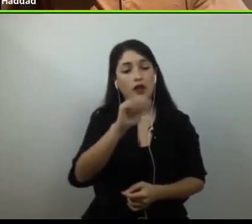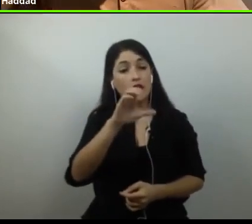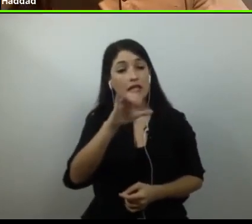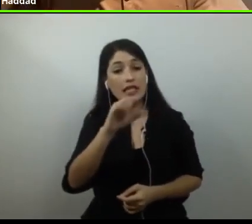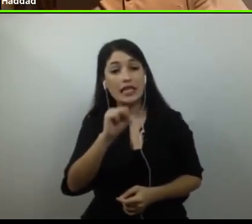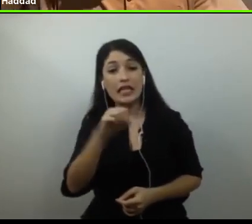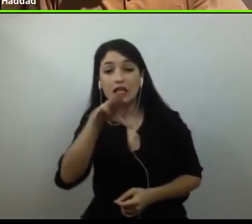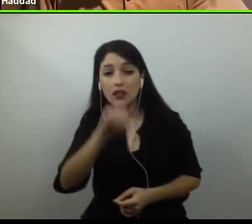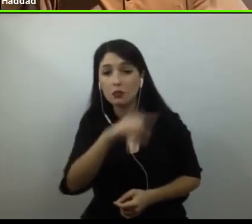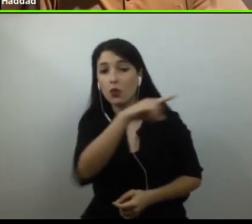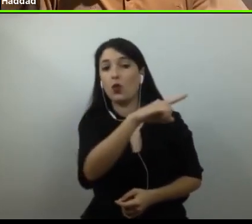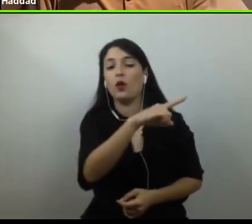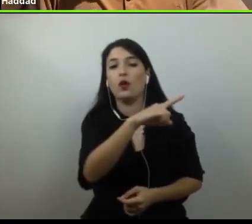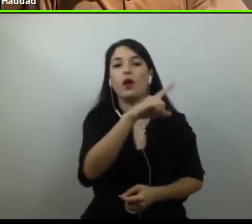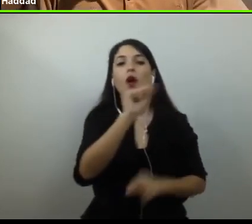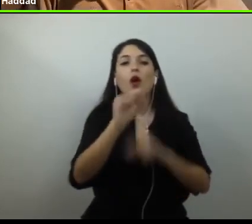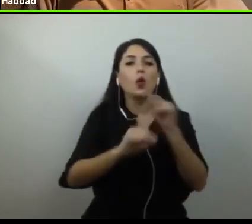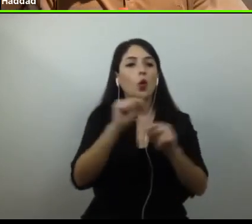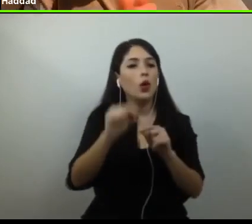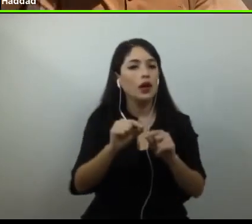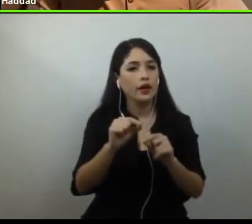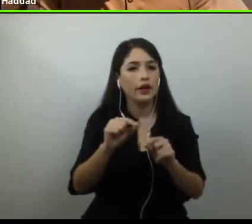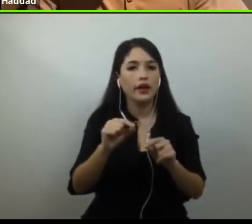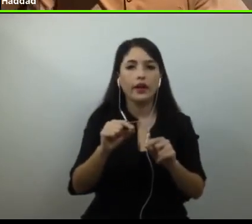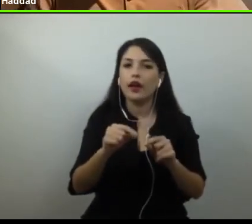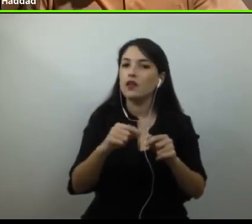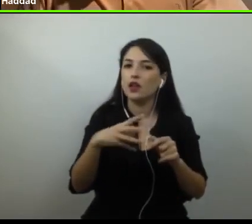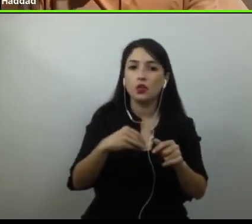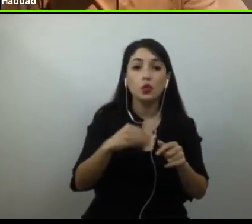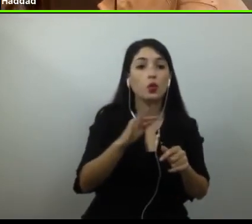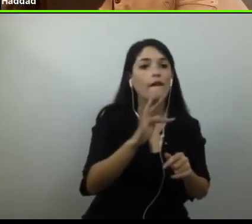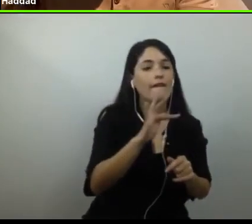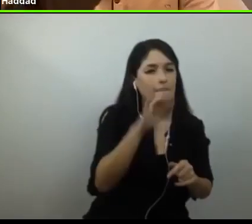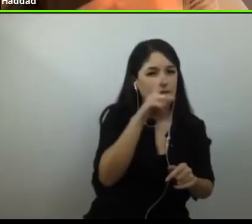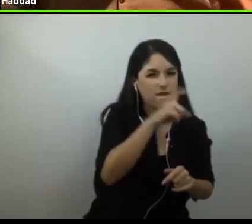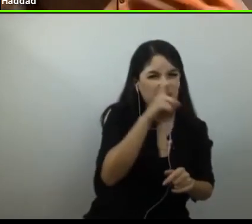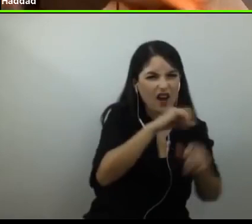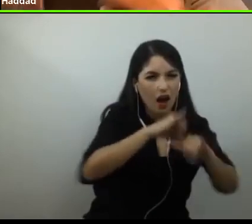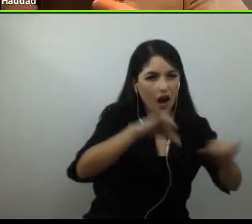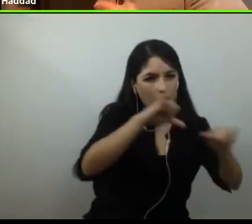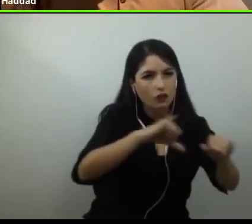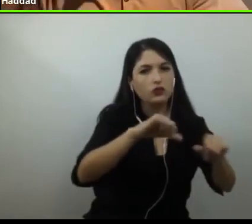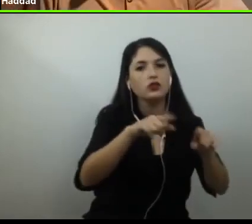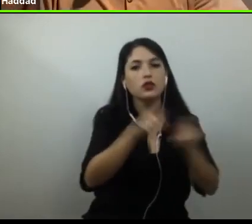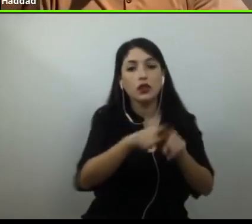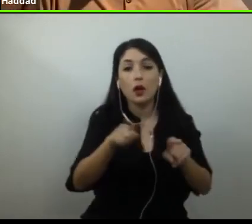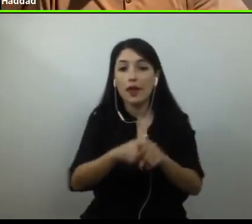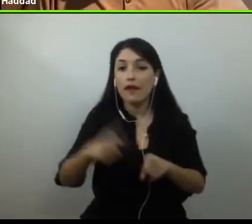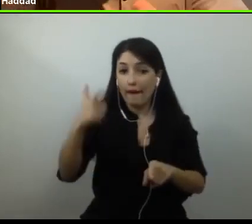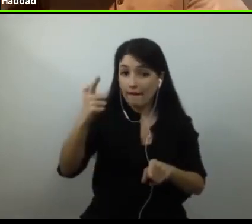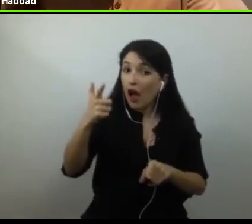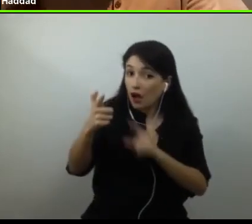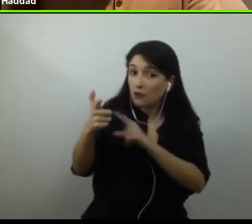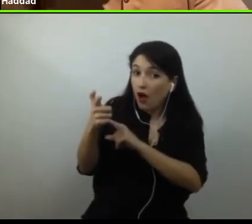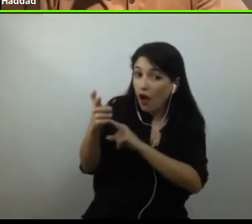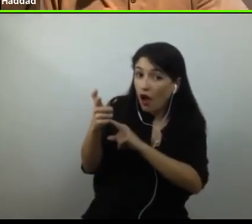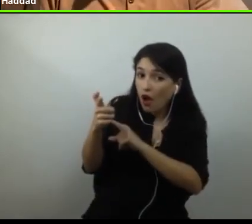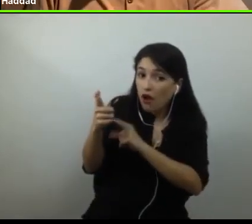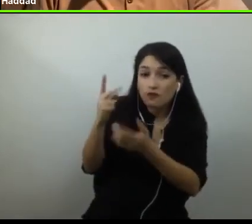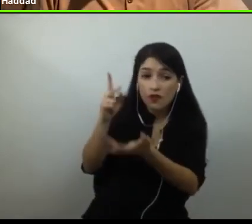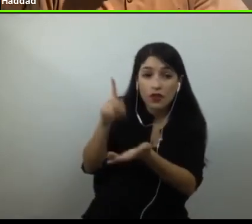mobiliza todo o arsenal. É fake news e é arma física. É